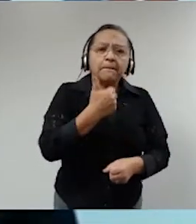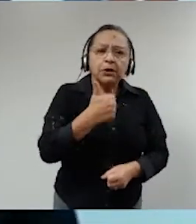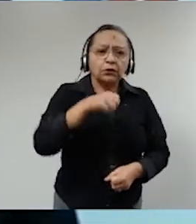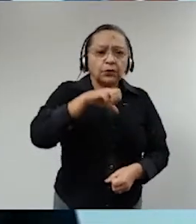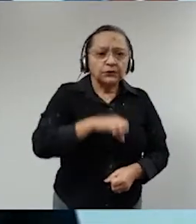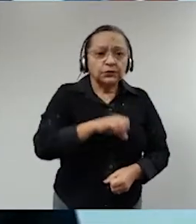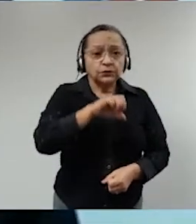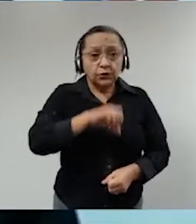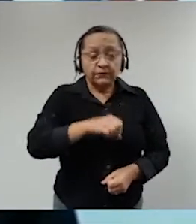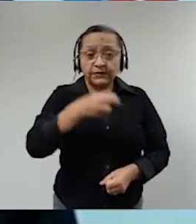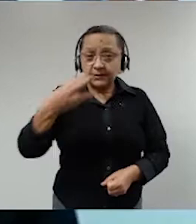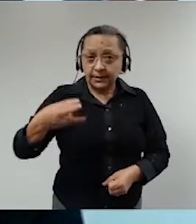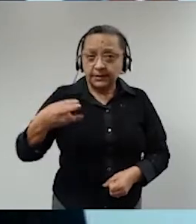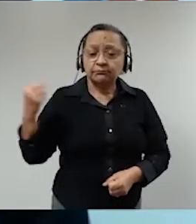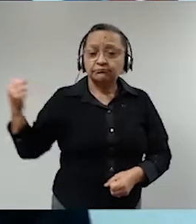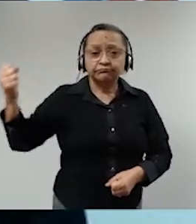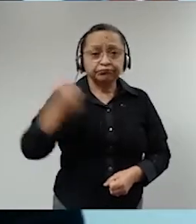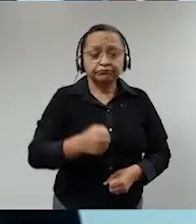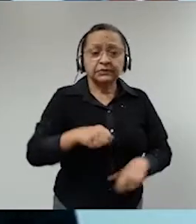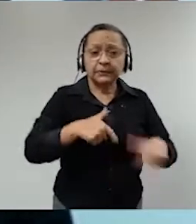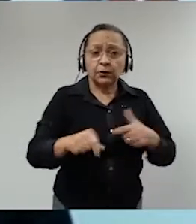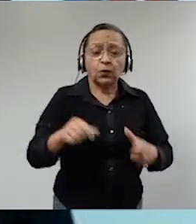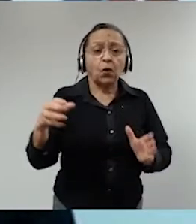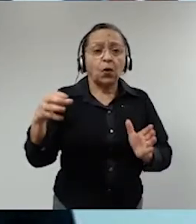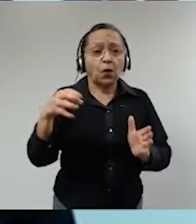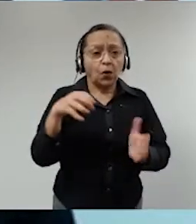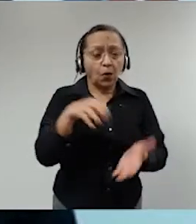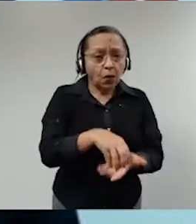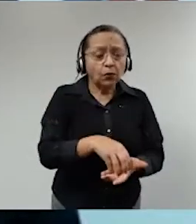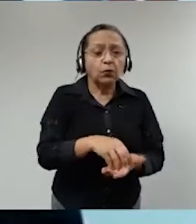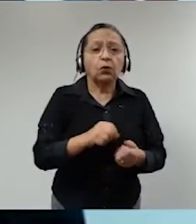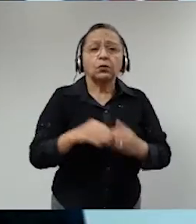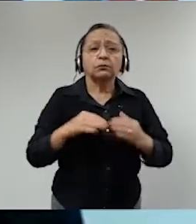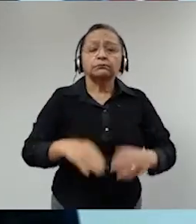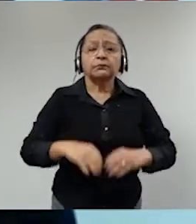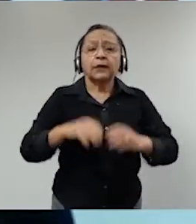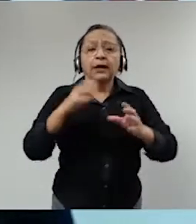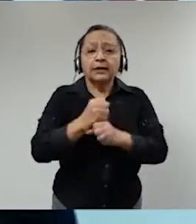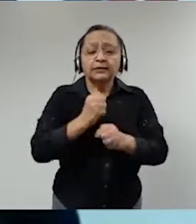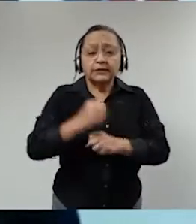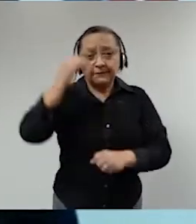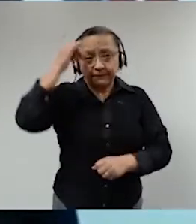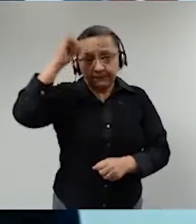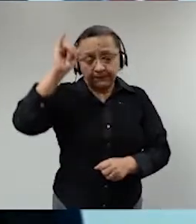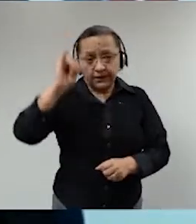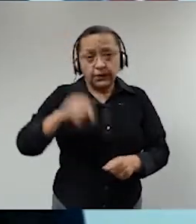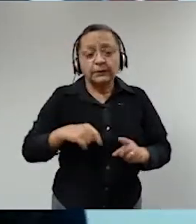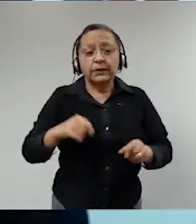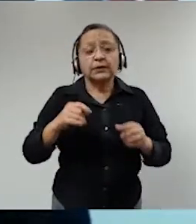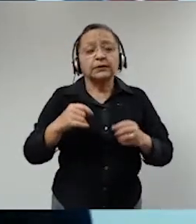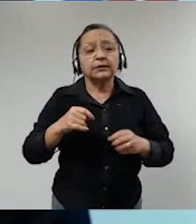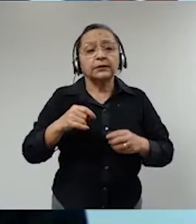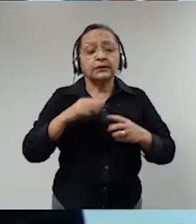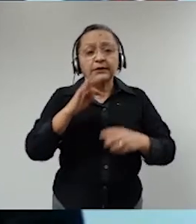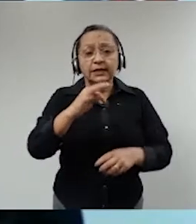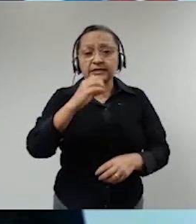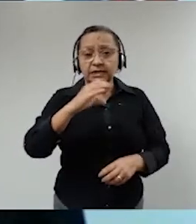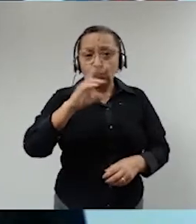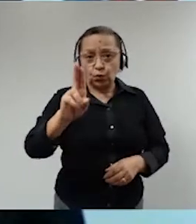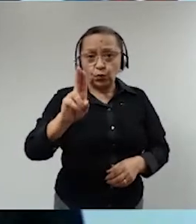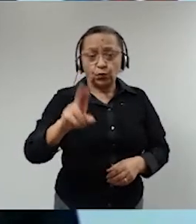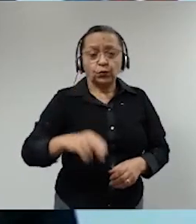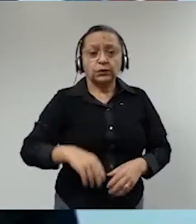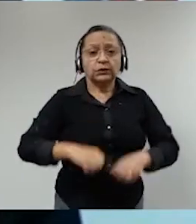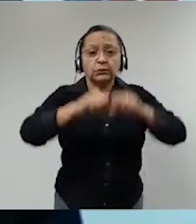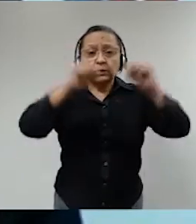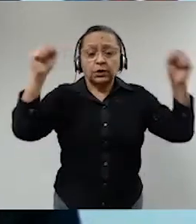1993, atuou em órgãos como Tesouro Nacional, Receita Federal, Senado Federal e Tribunal de Contas da União.